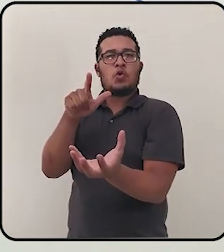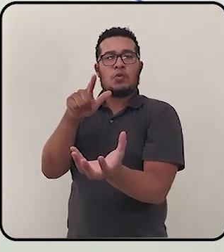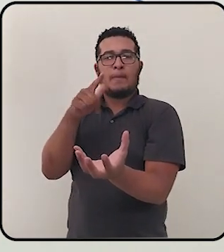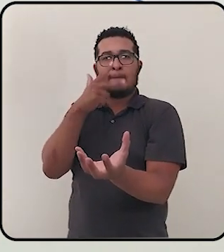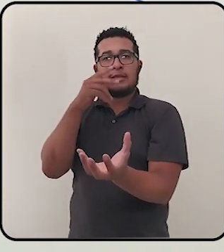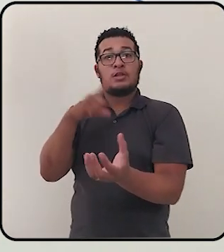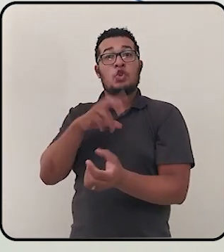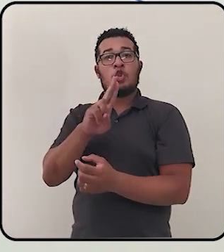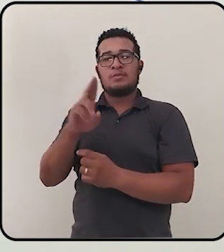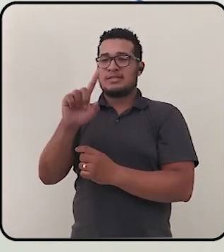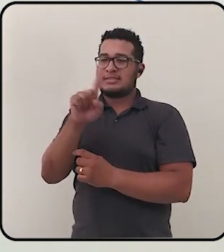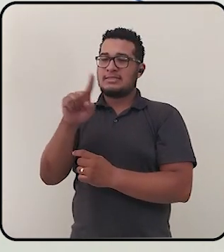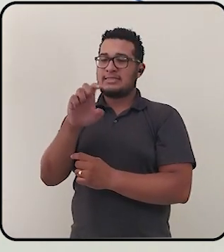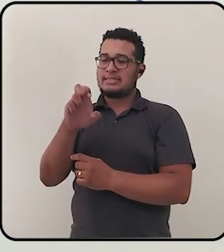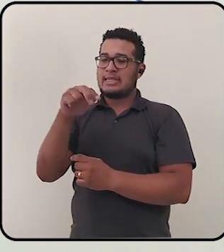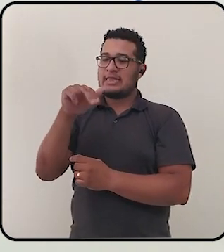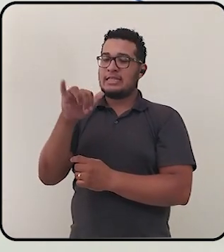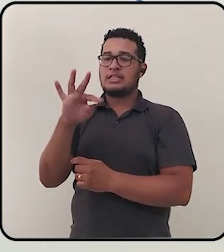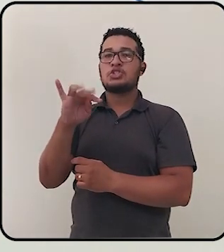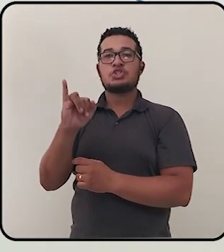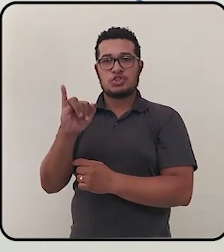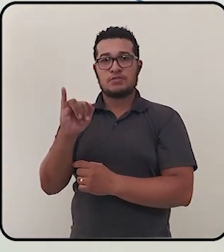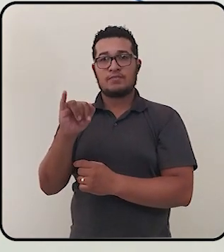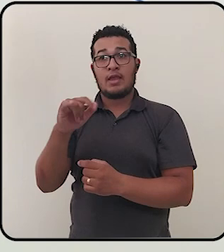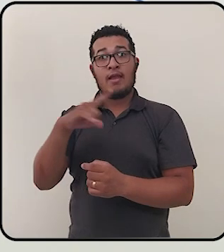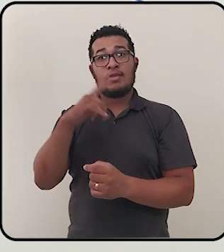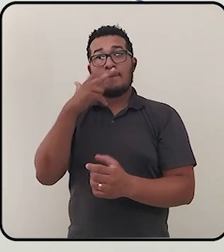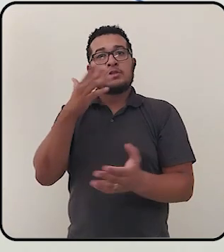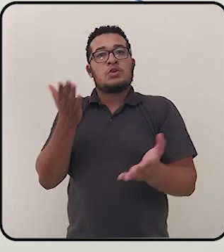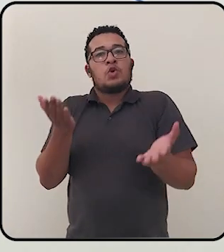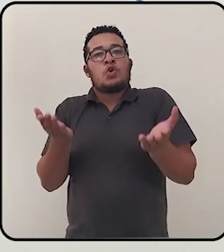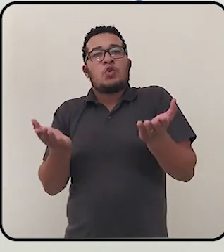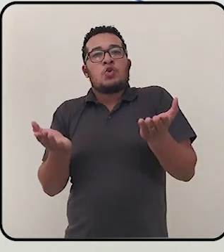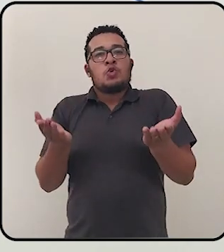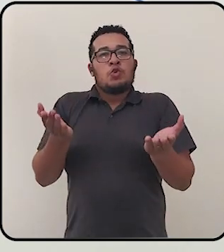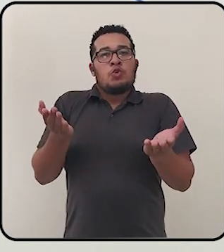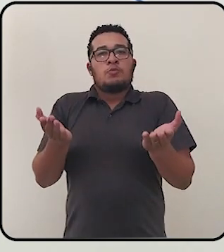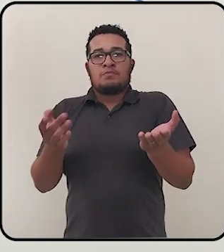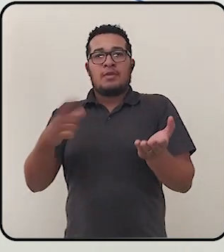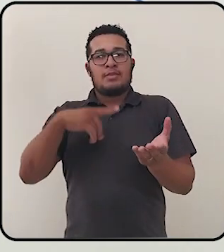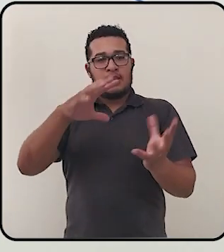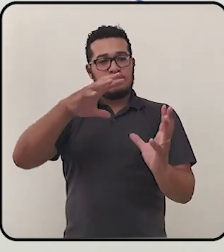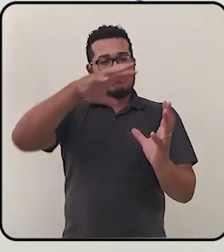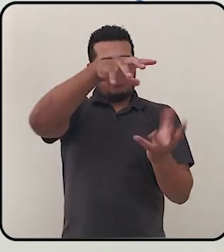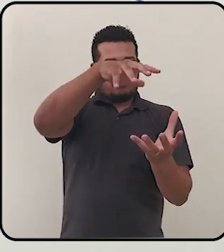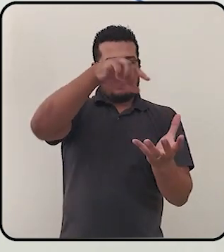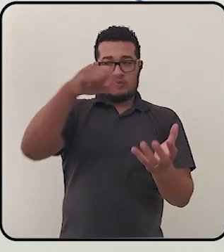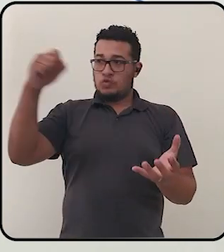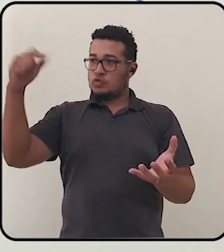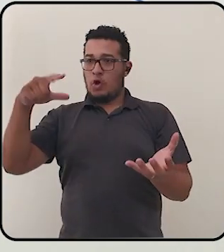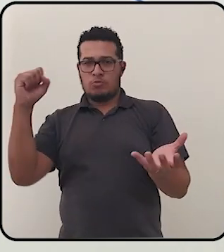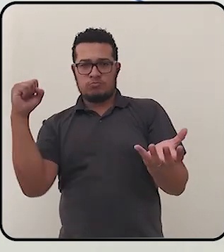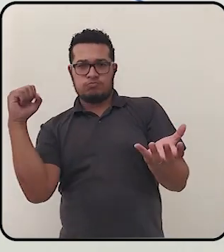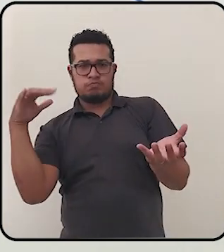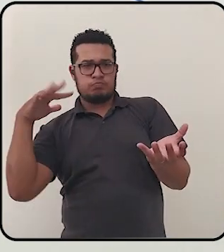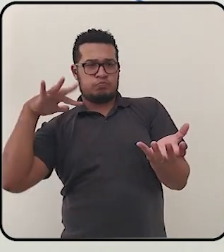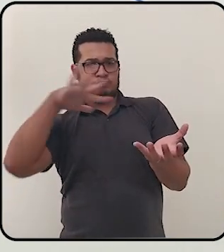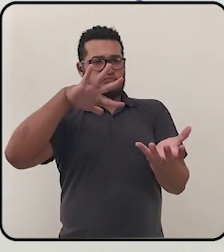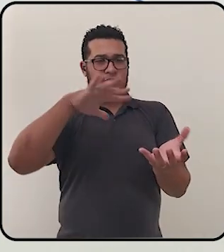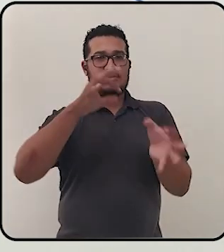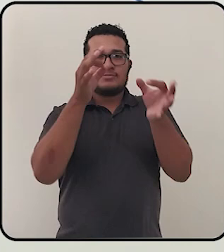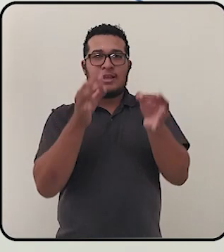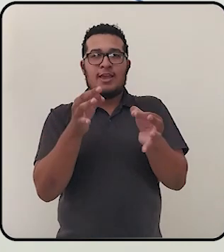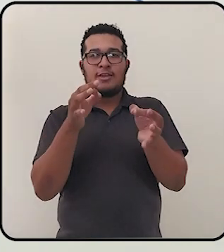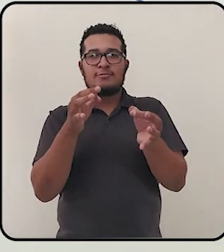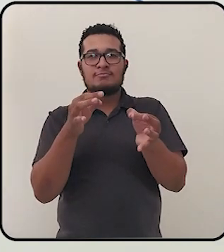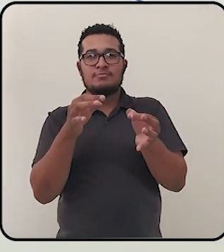chama de zênite. E há um equilíbrio de radiação nos 2 hemisférios.